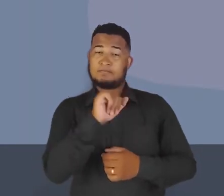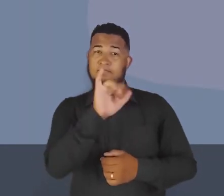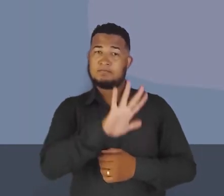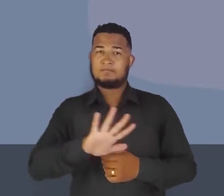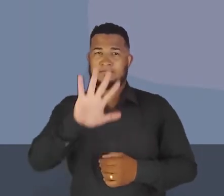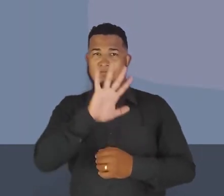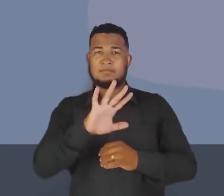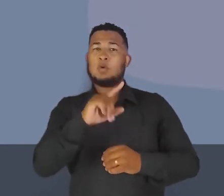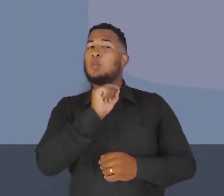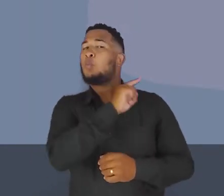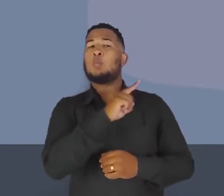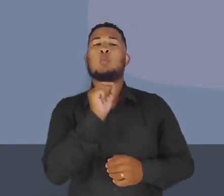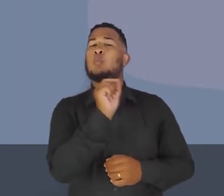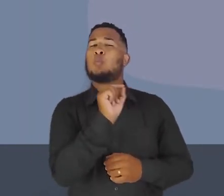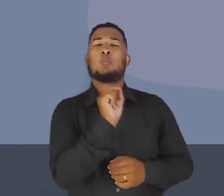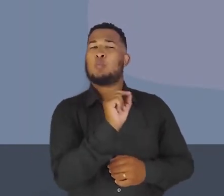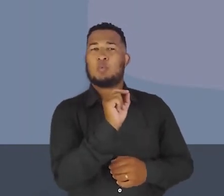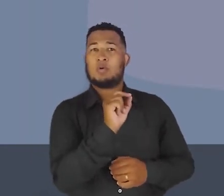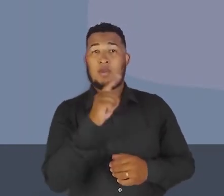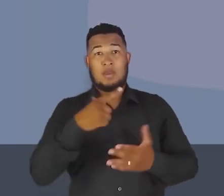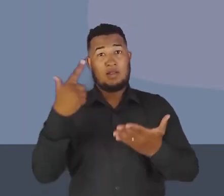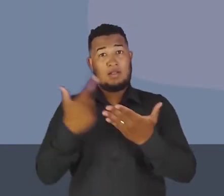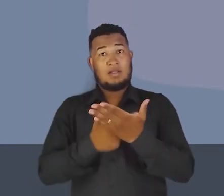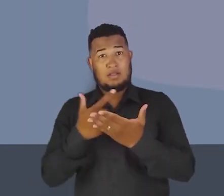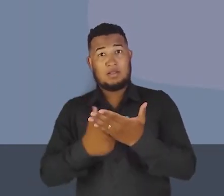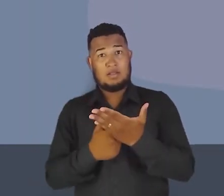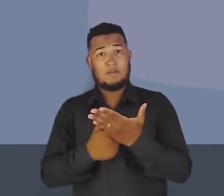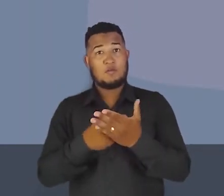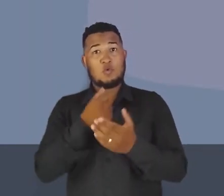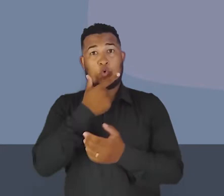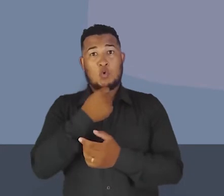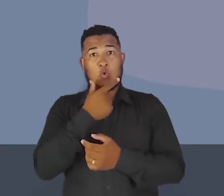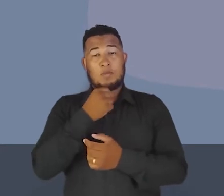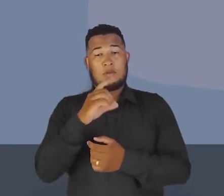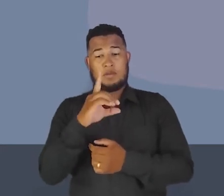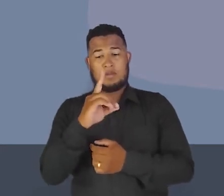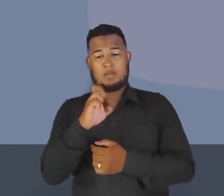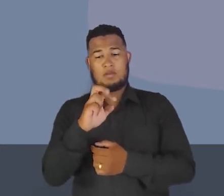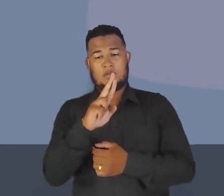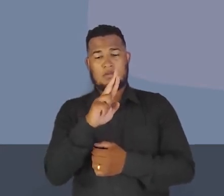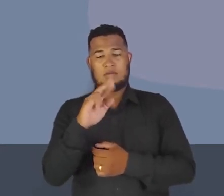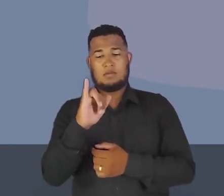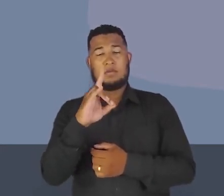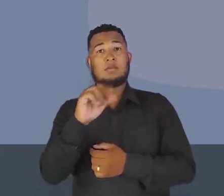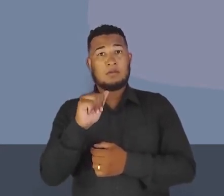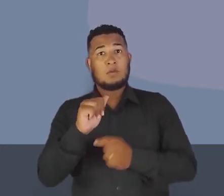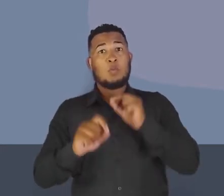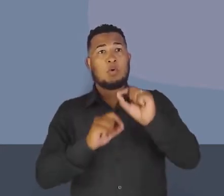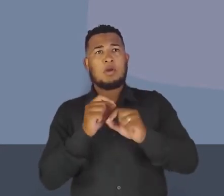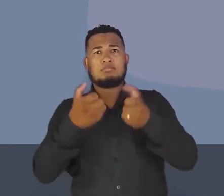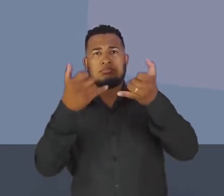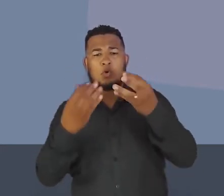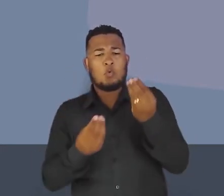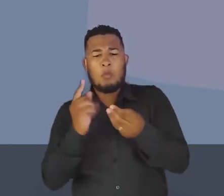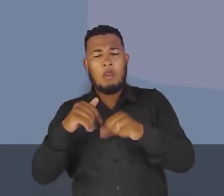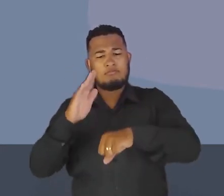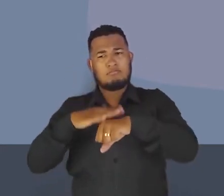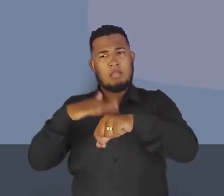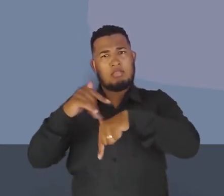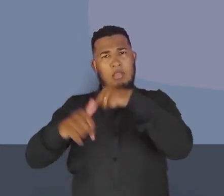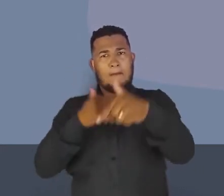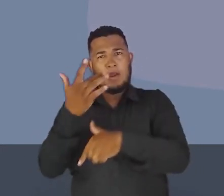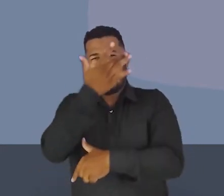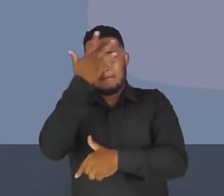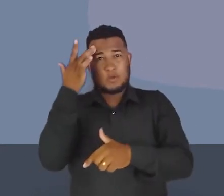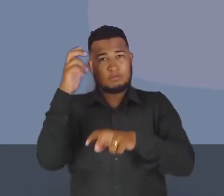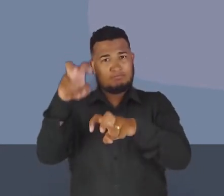de vocês, uma imagem do livro de horas do Duque de Berry, da França, e aí mostrando o trabalho do camponês. Se você